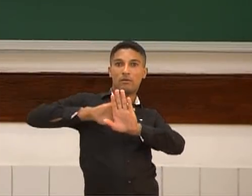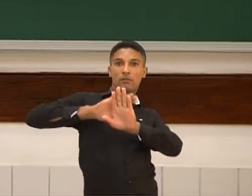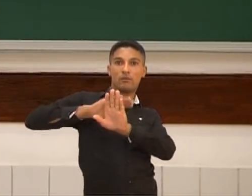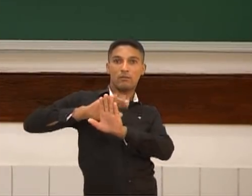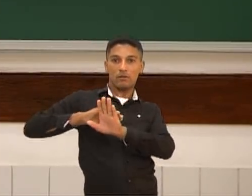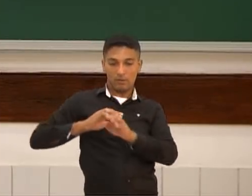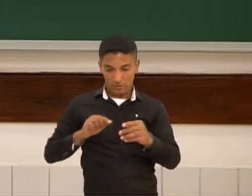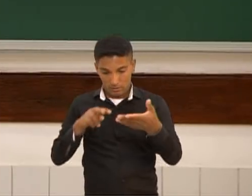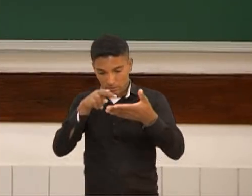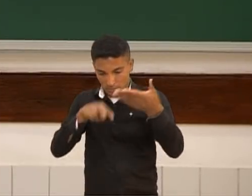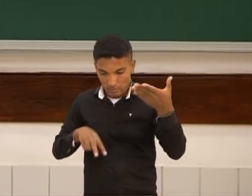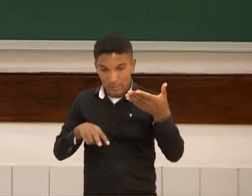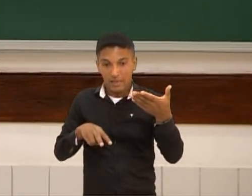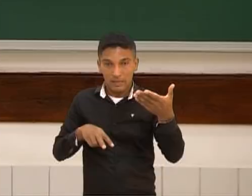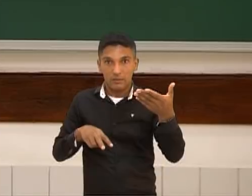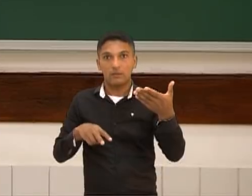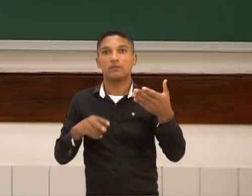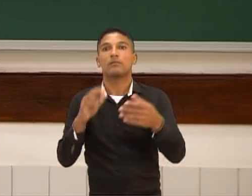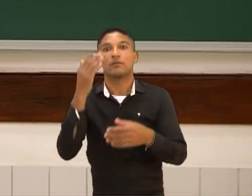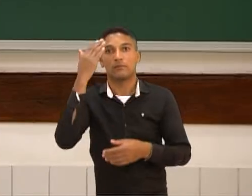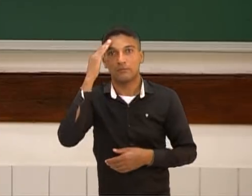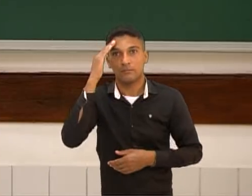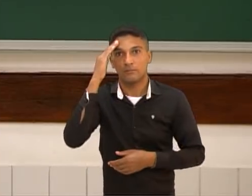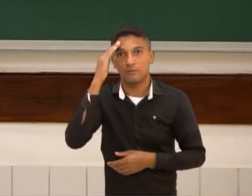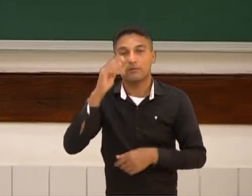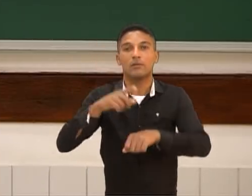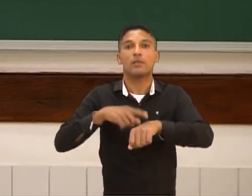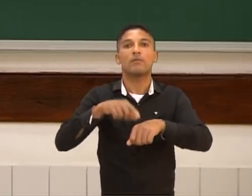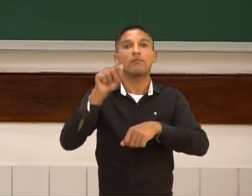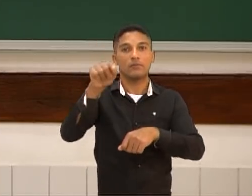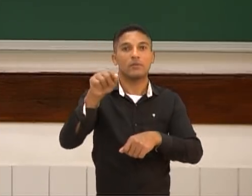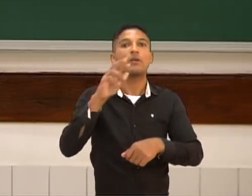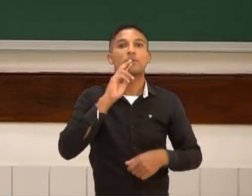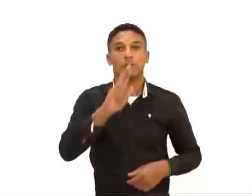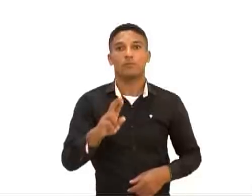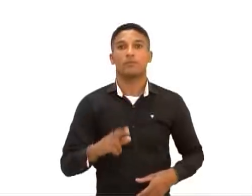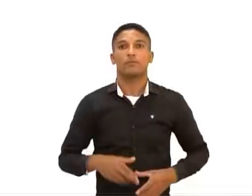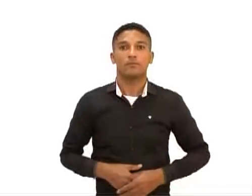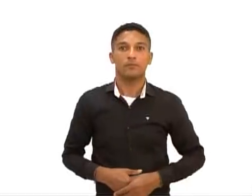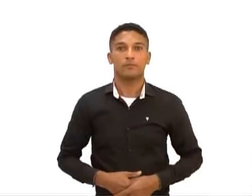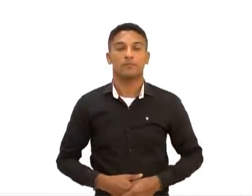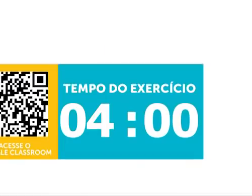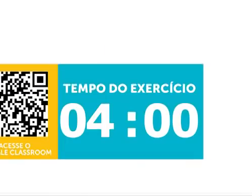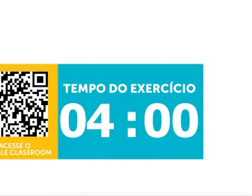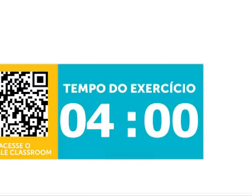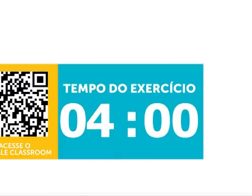estaria escrito ali. Certo? Um tempo para vocês conseguirem dar conta de responder esse exercício.